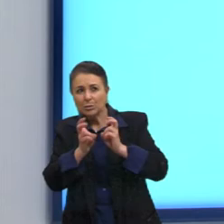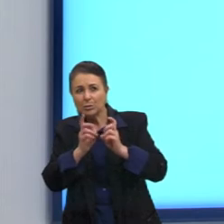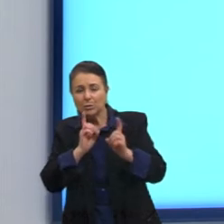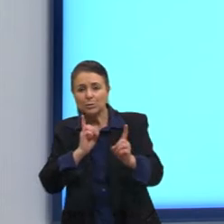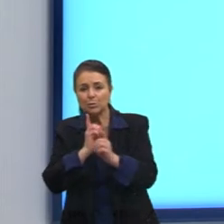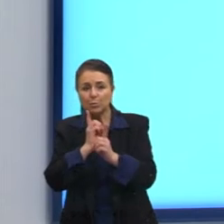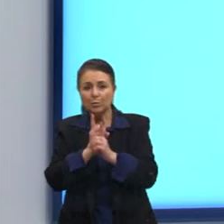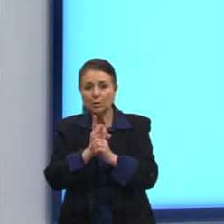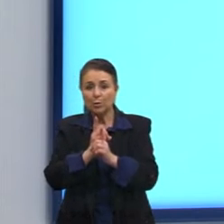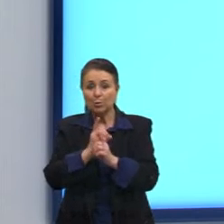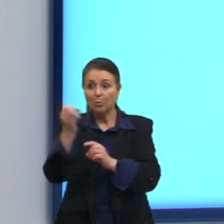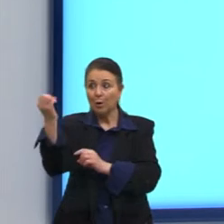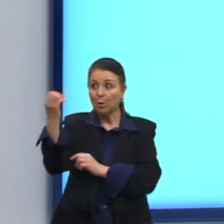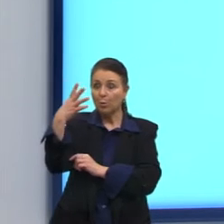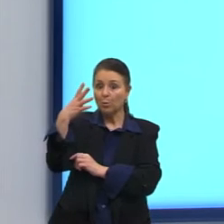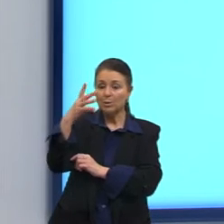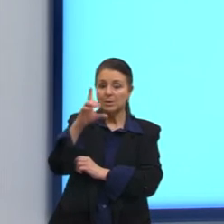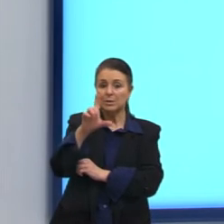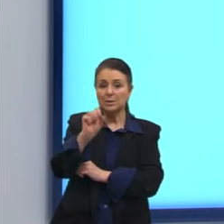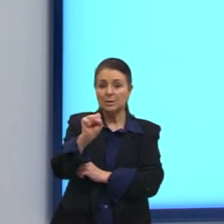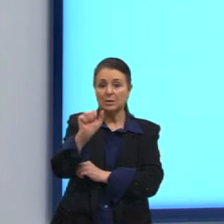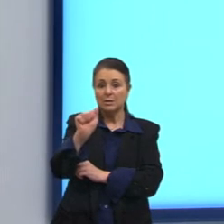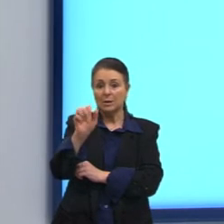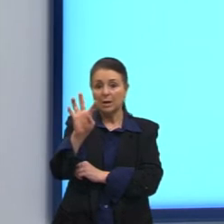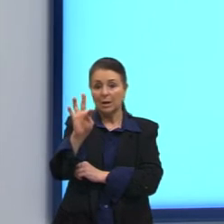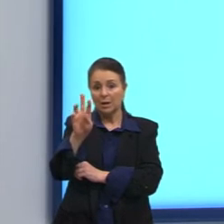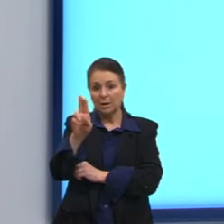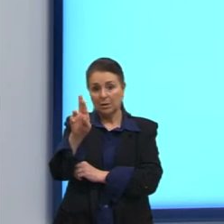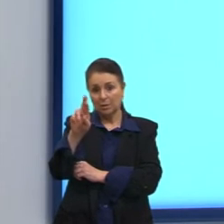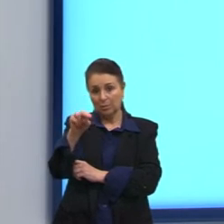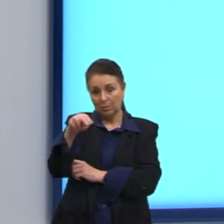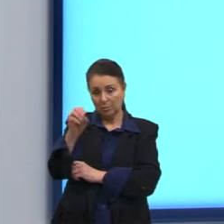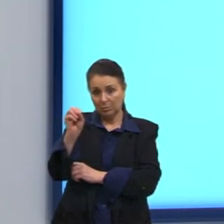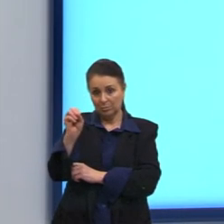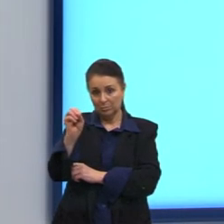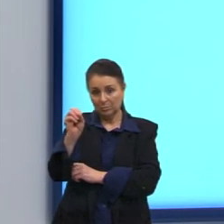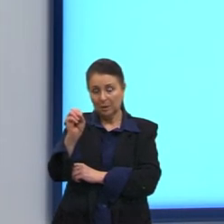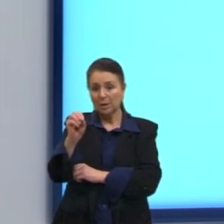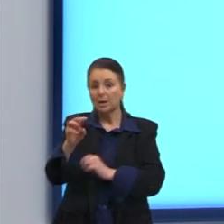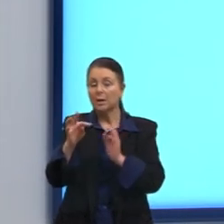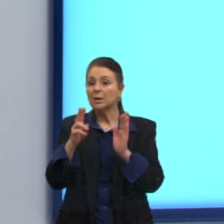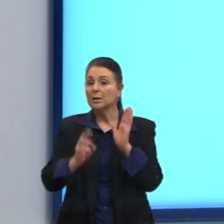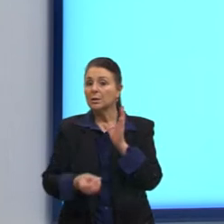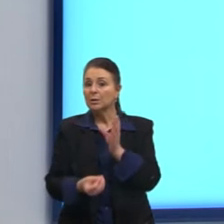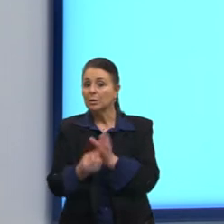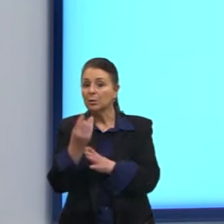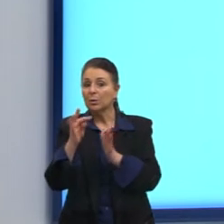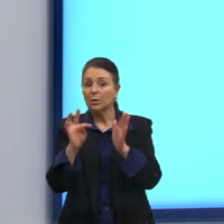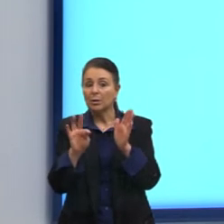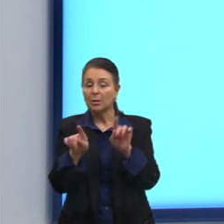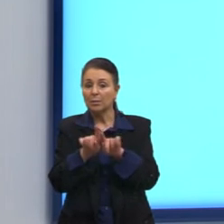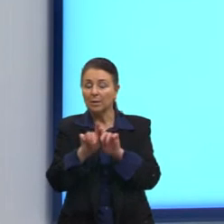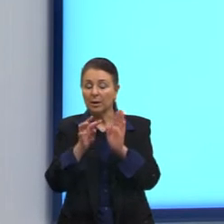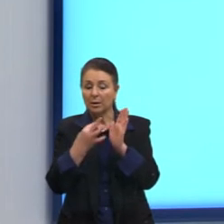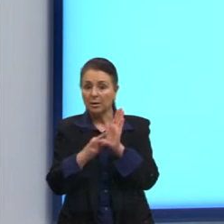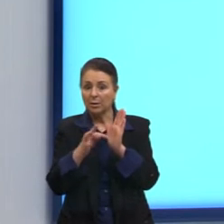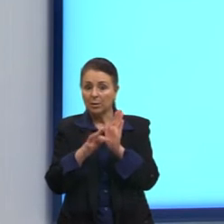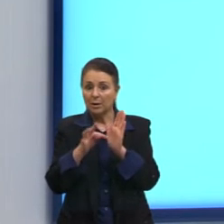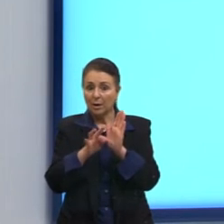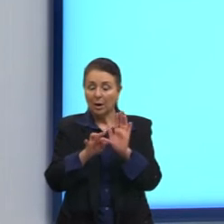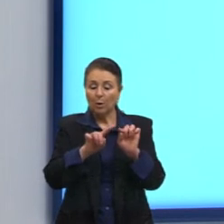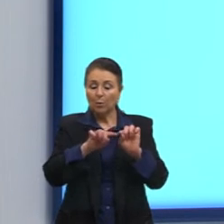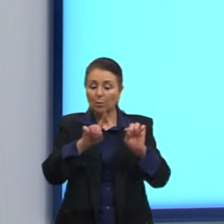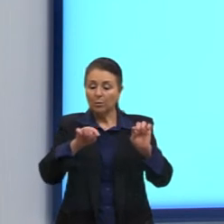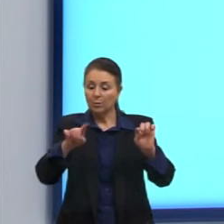desenvolveu então trabalhos relacionados à teoria ondulatória da luz, que é, logo mais a gente vai ver mais sobre